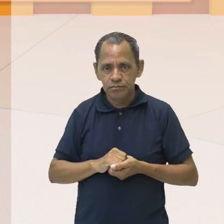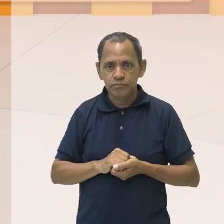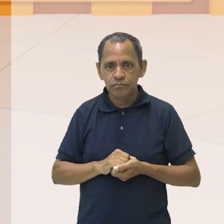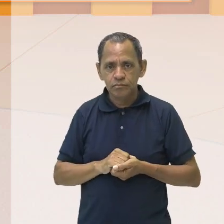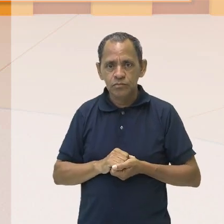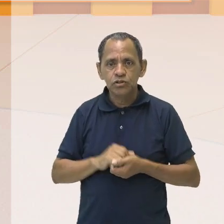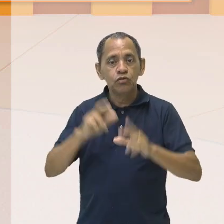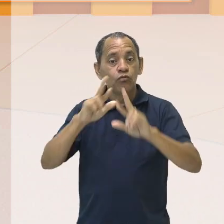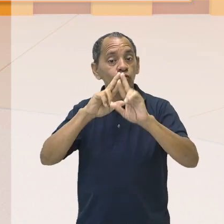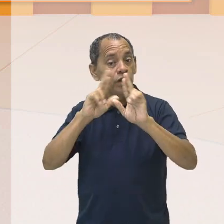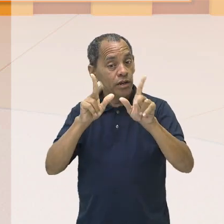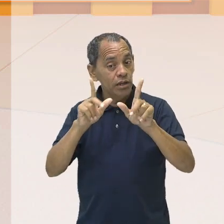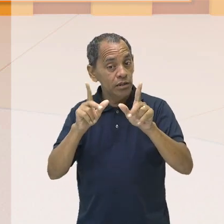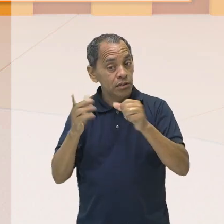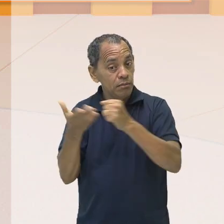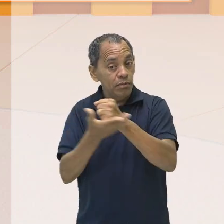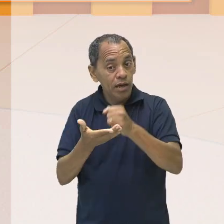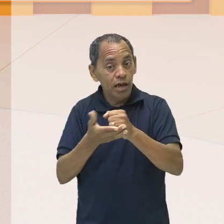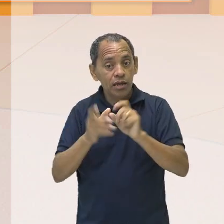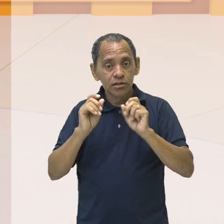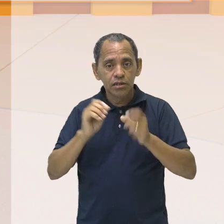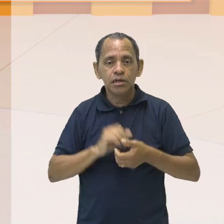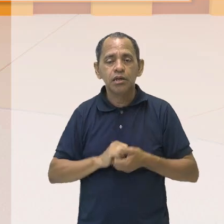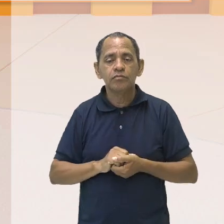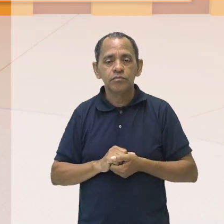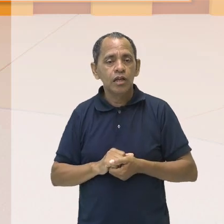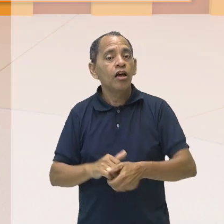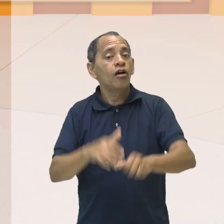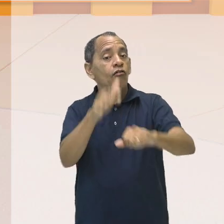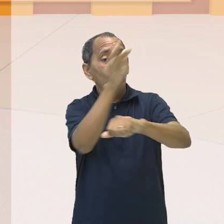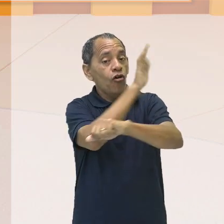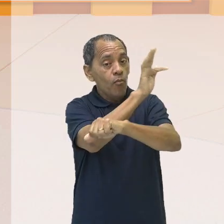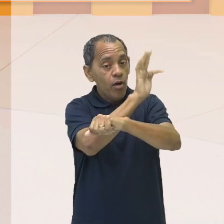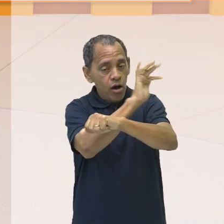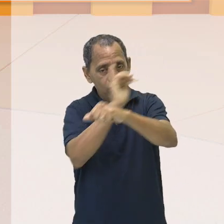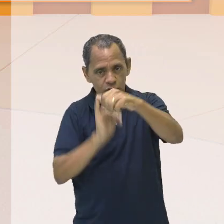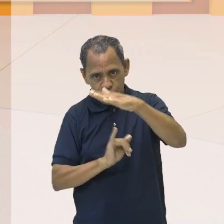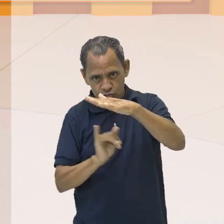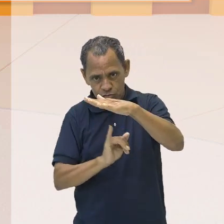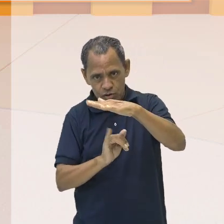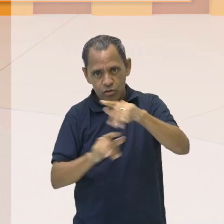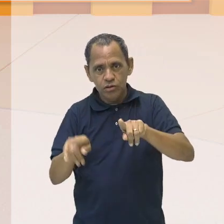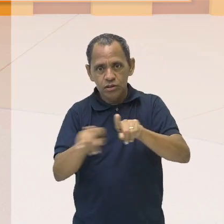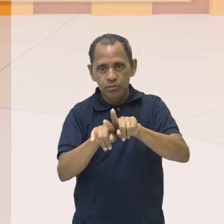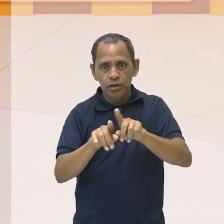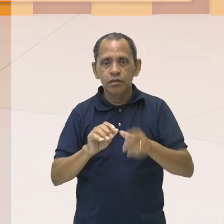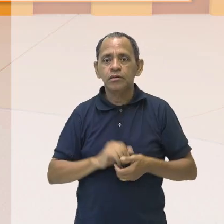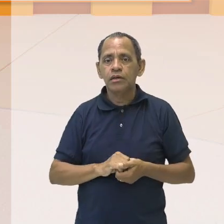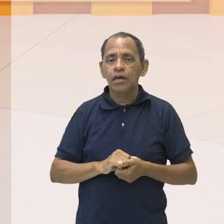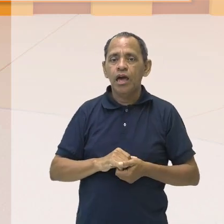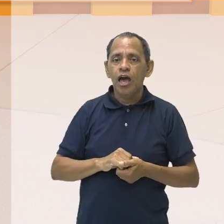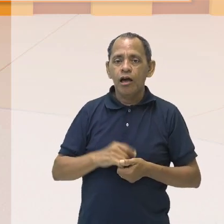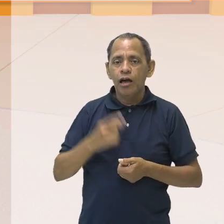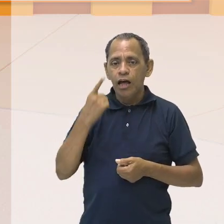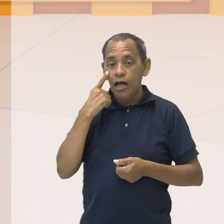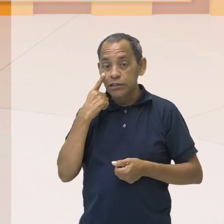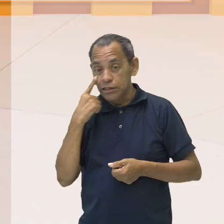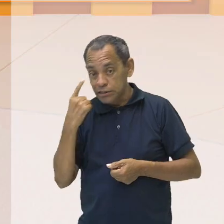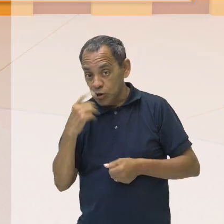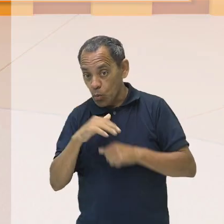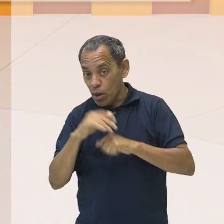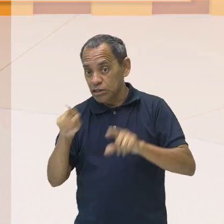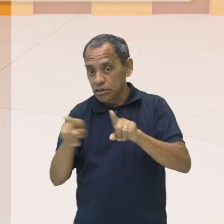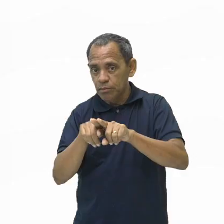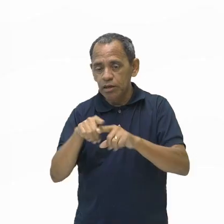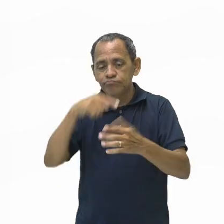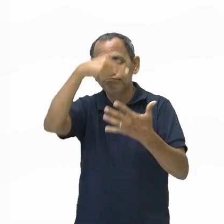entre o trabalho formal e o trabalho informal. Agora, nós vamos ver com mais atenção cada uma dessas